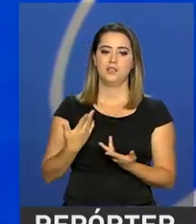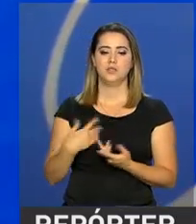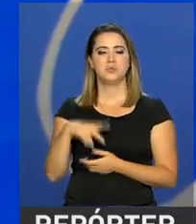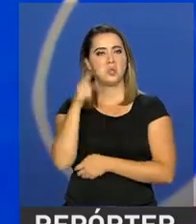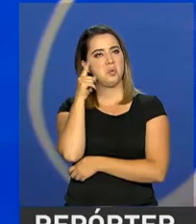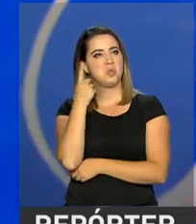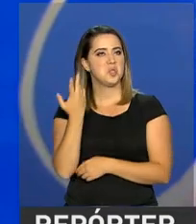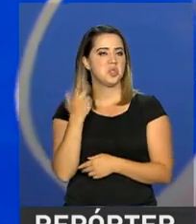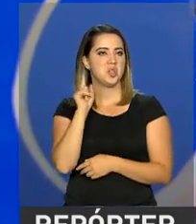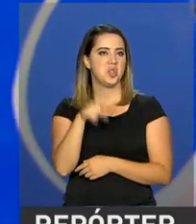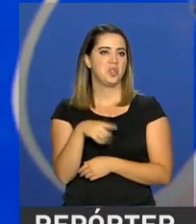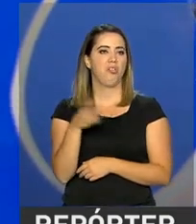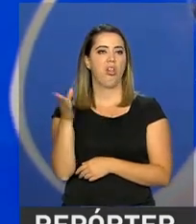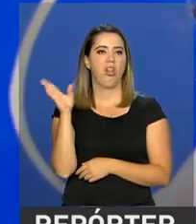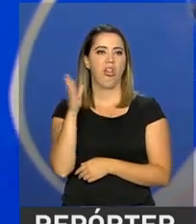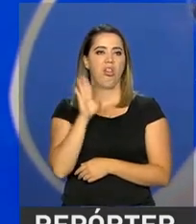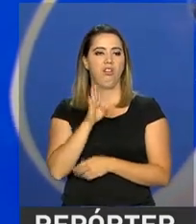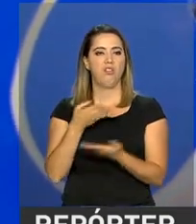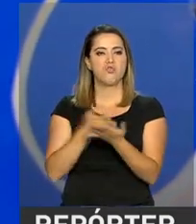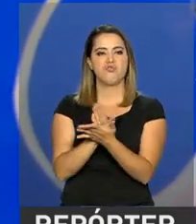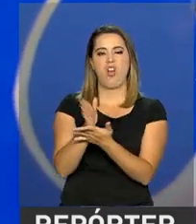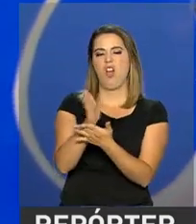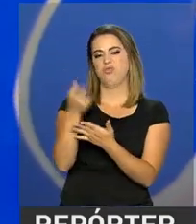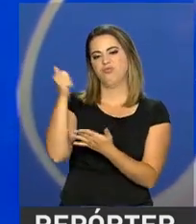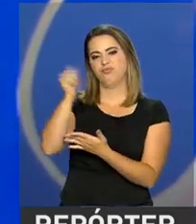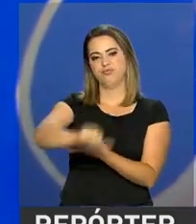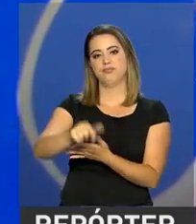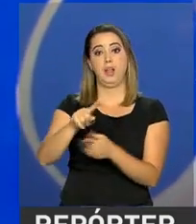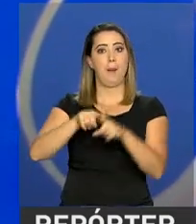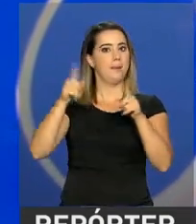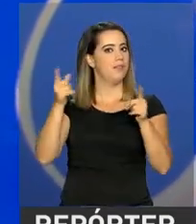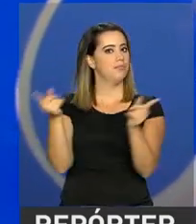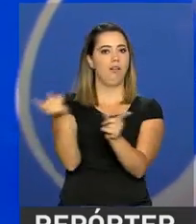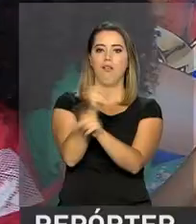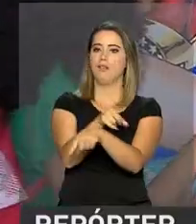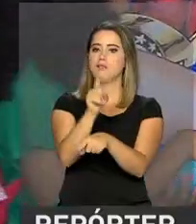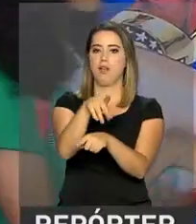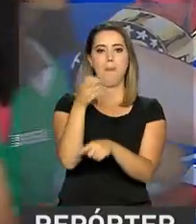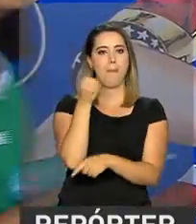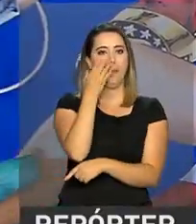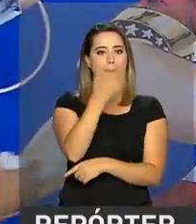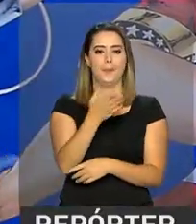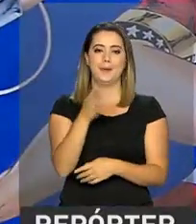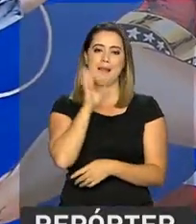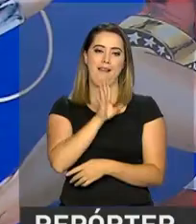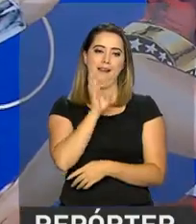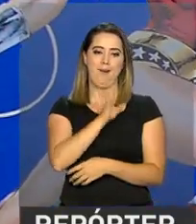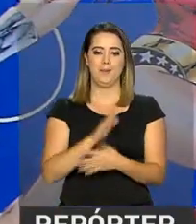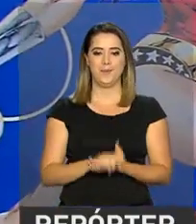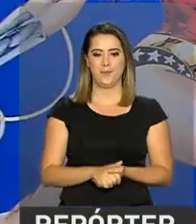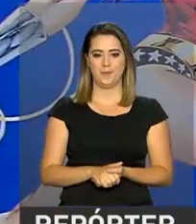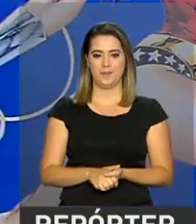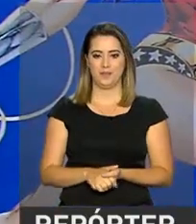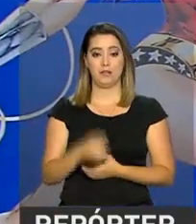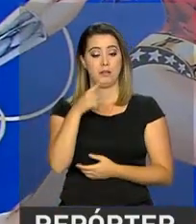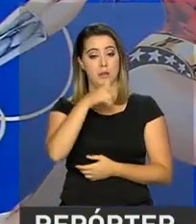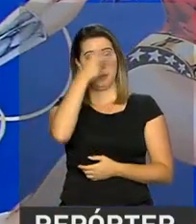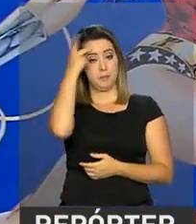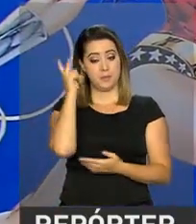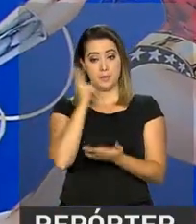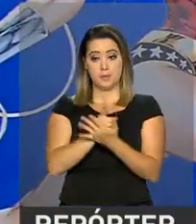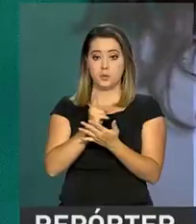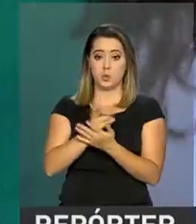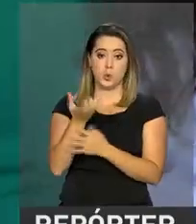pensei assim, eu pensei, vai ser coisa chata, né? De conteúdo e tudo mais, mas tá muito divertido. E a atração conquista até quem não é muito fã